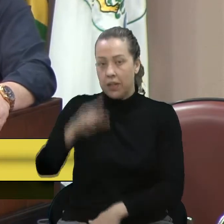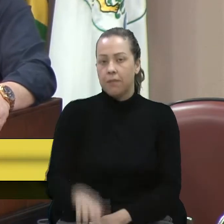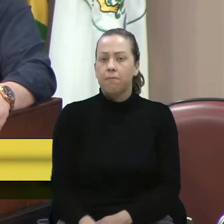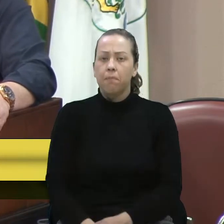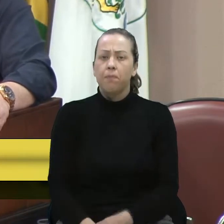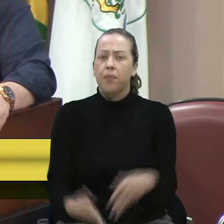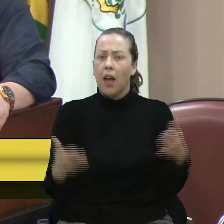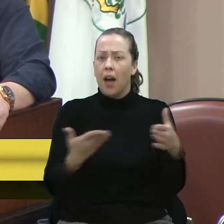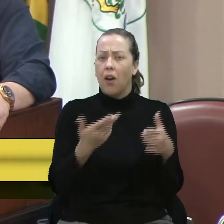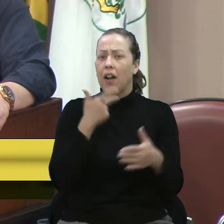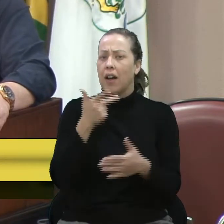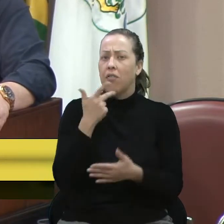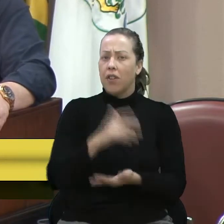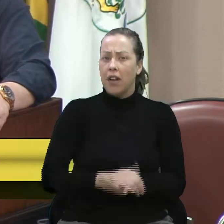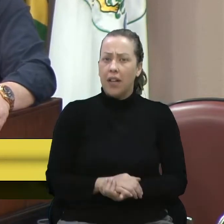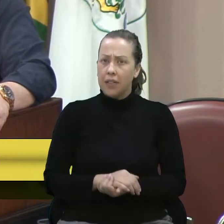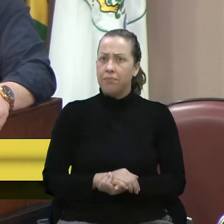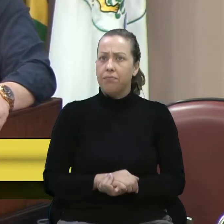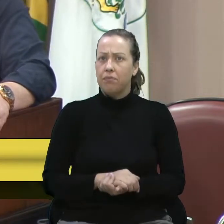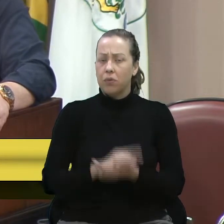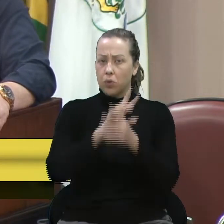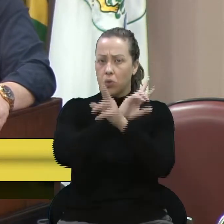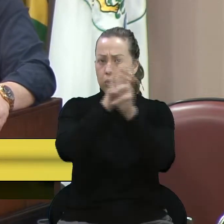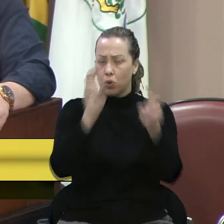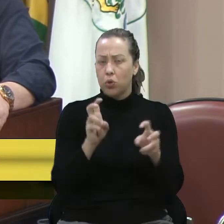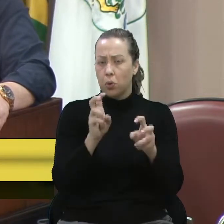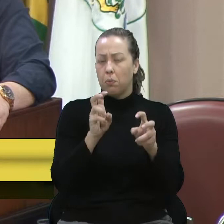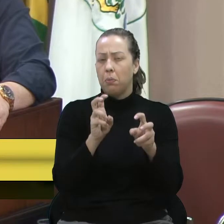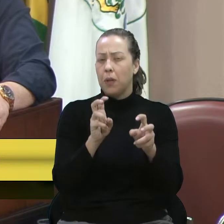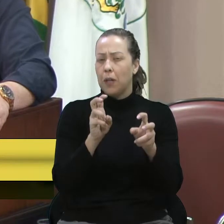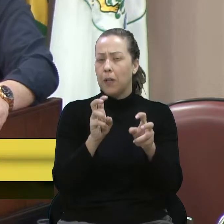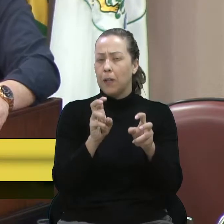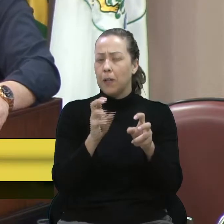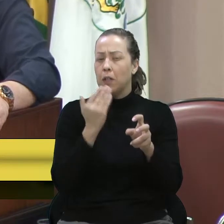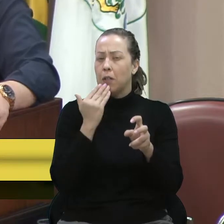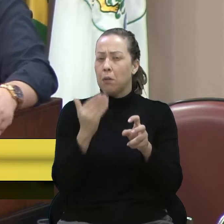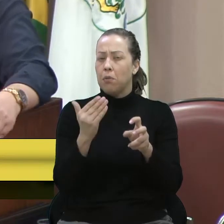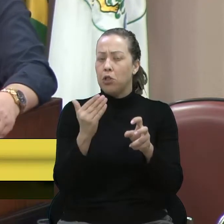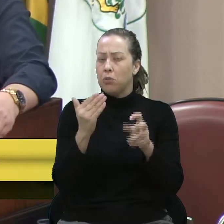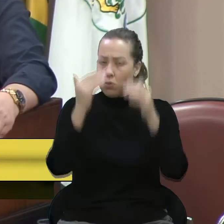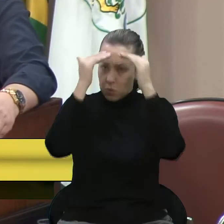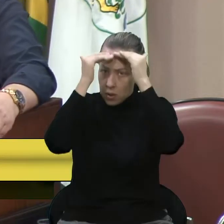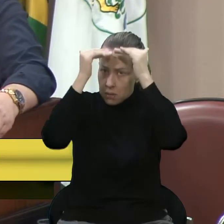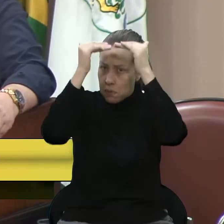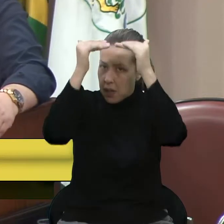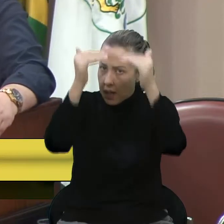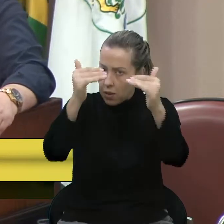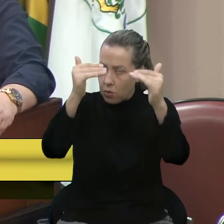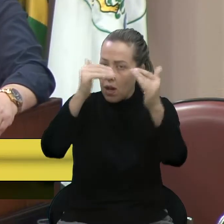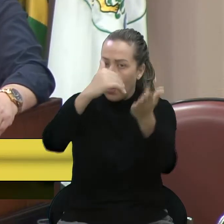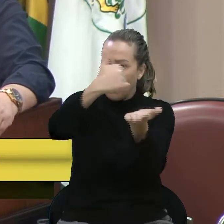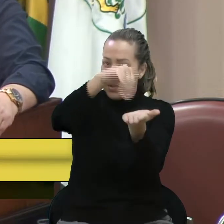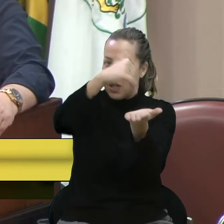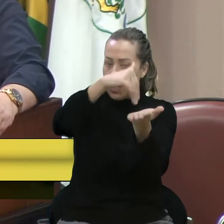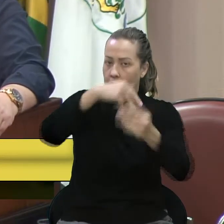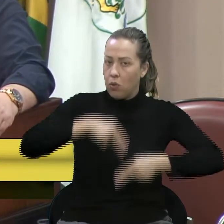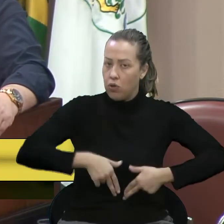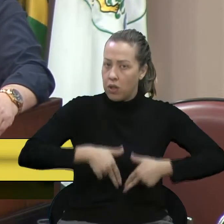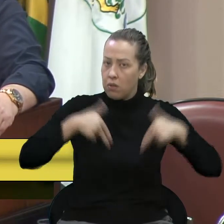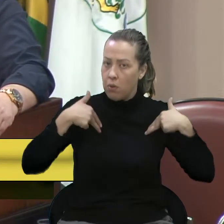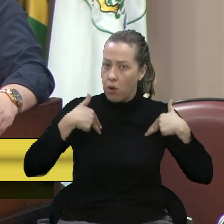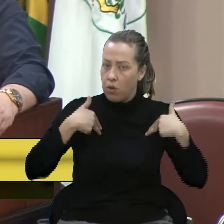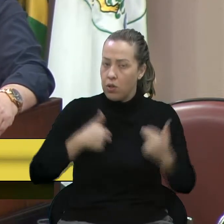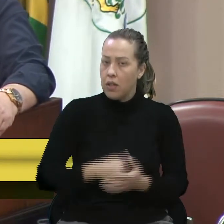falar sobre a questão que a gente pediu aqui, respeitosamente, ao nosso secretário de transporte,